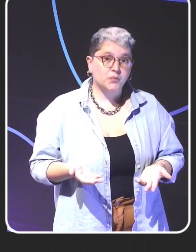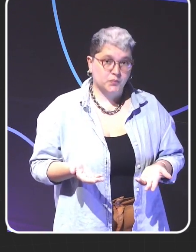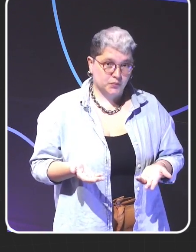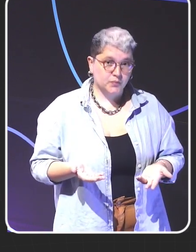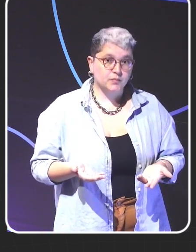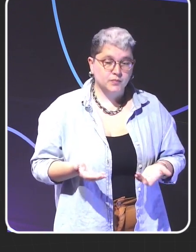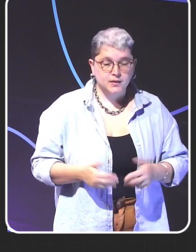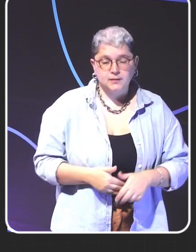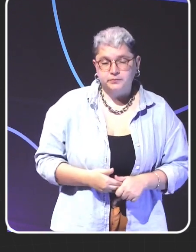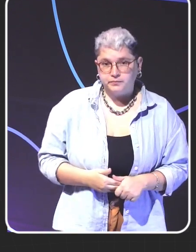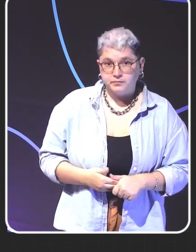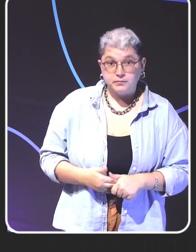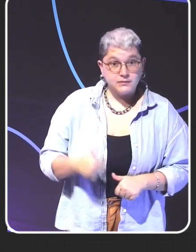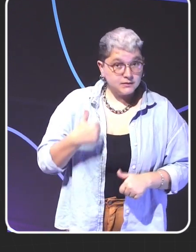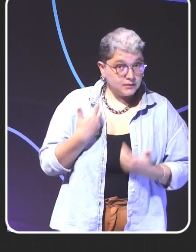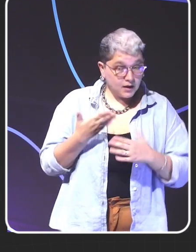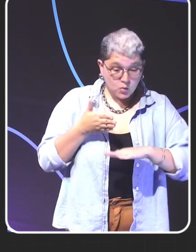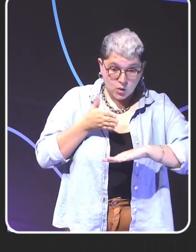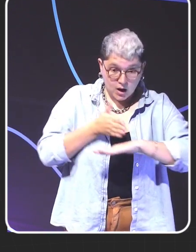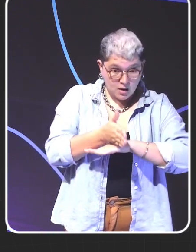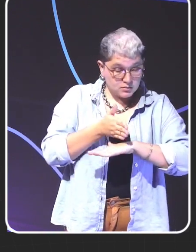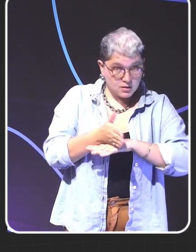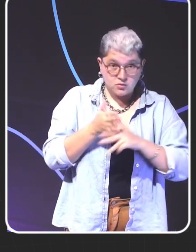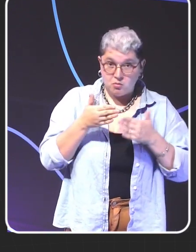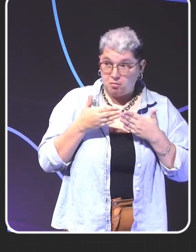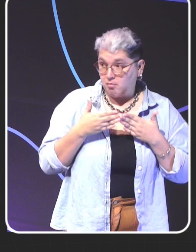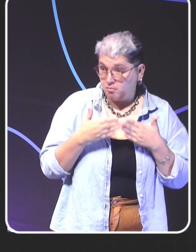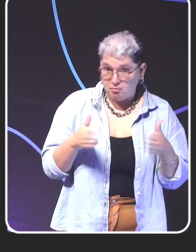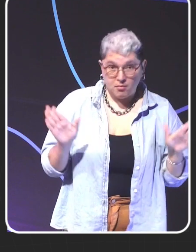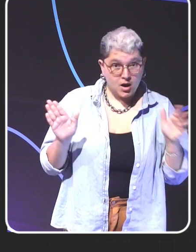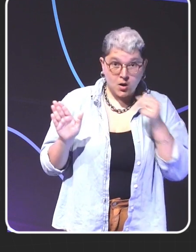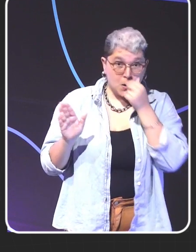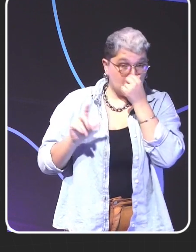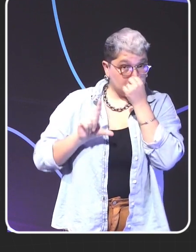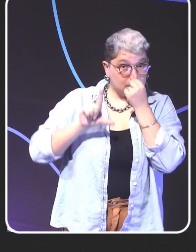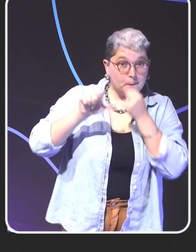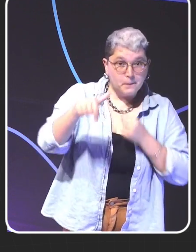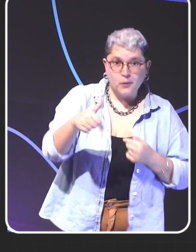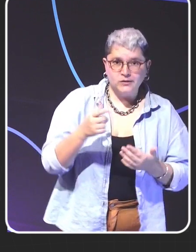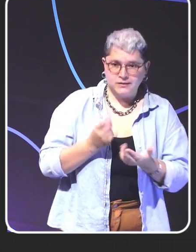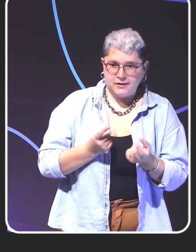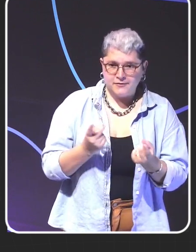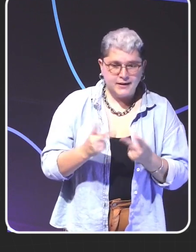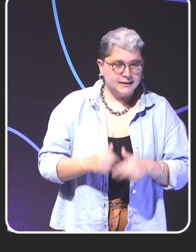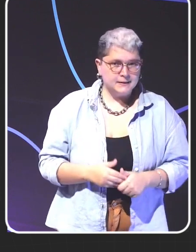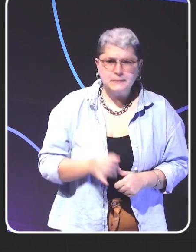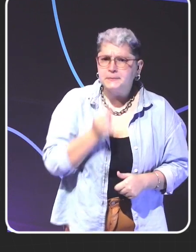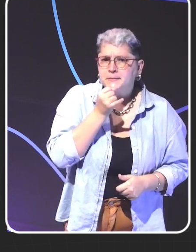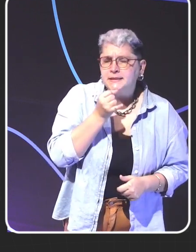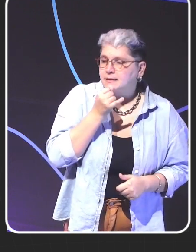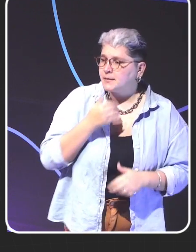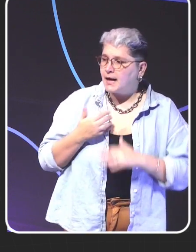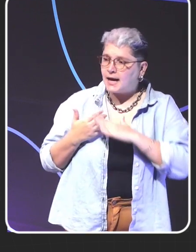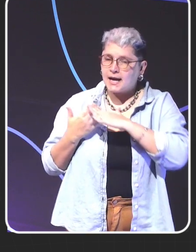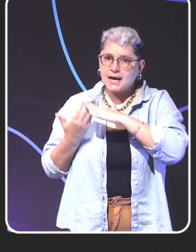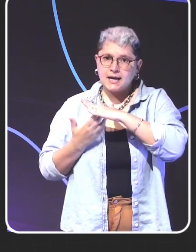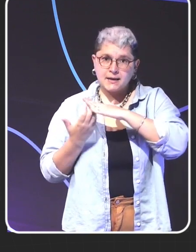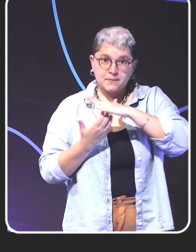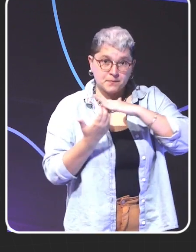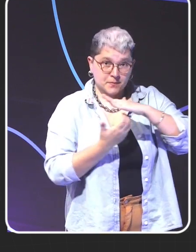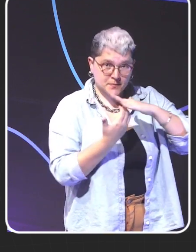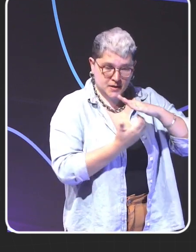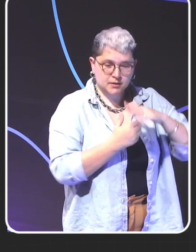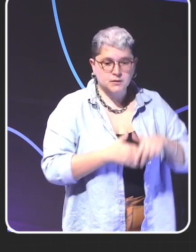pouco de acesso maior a esse pós-venda. Quantas empresas a gente vê aí que depois da